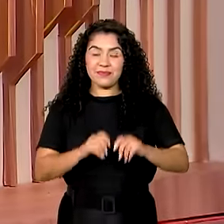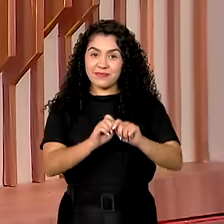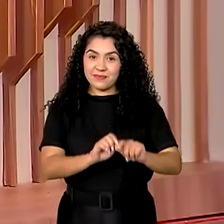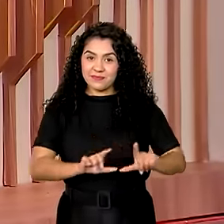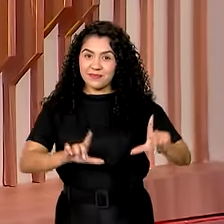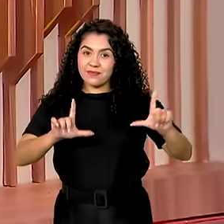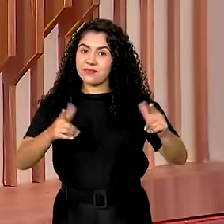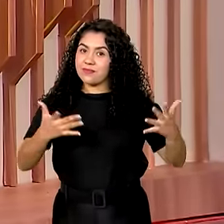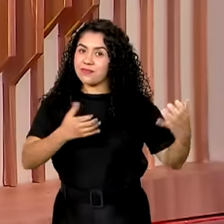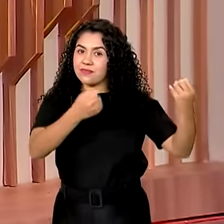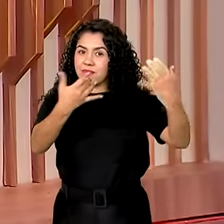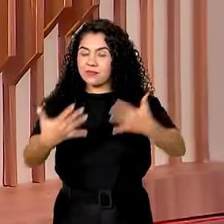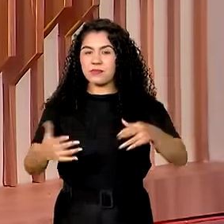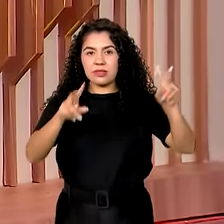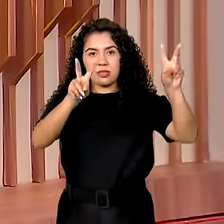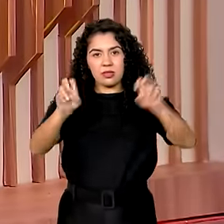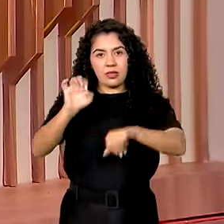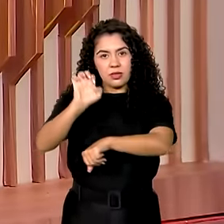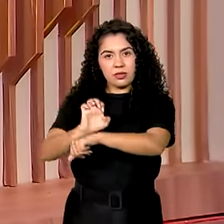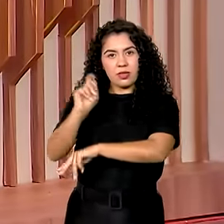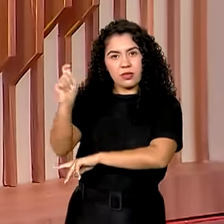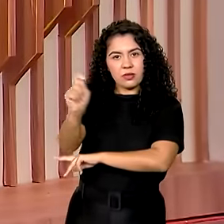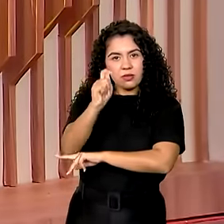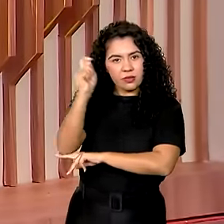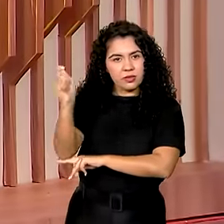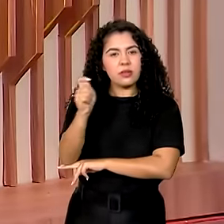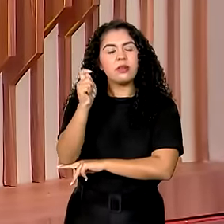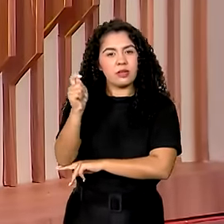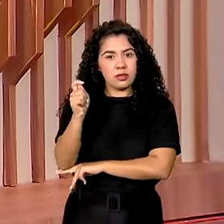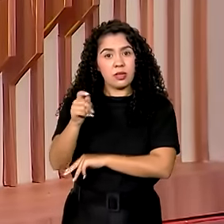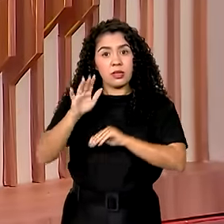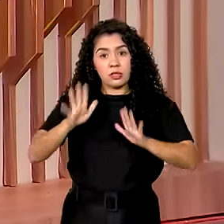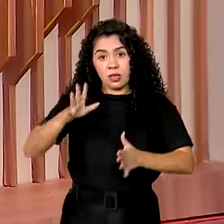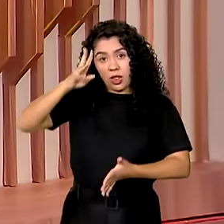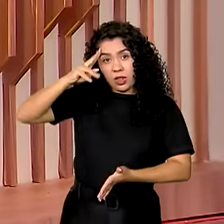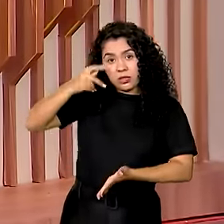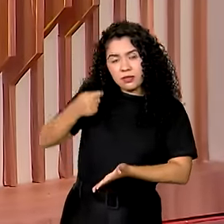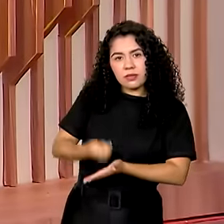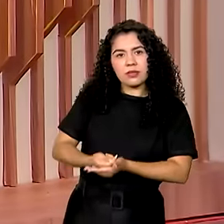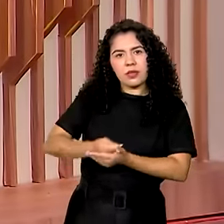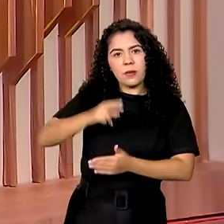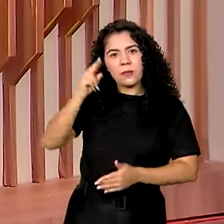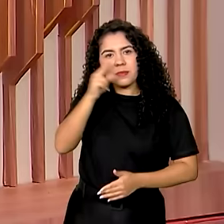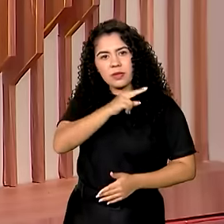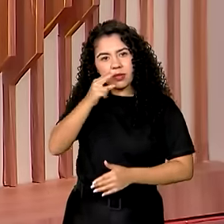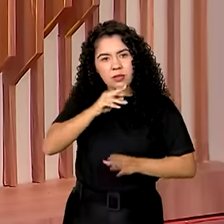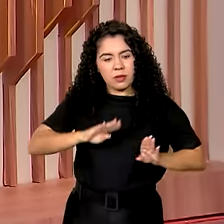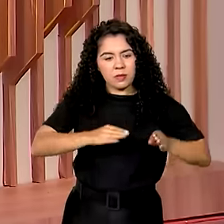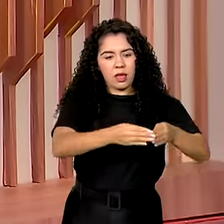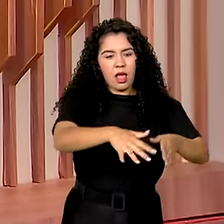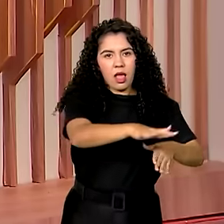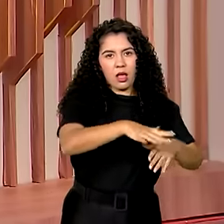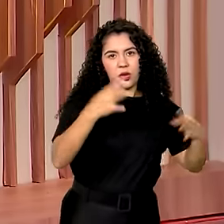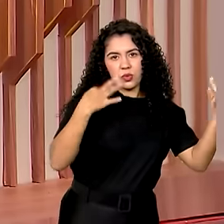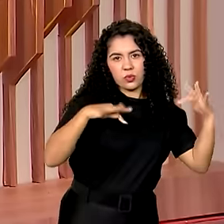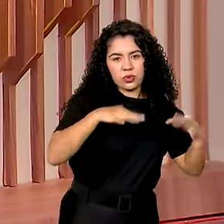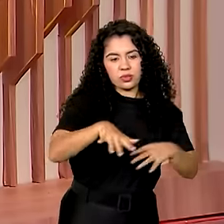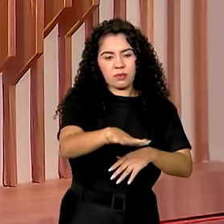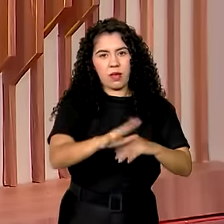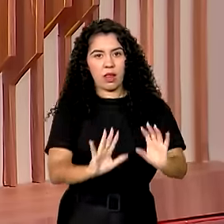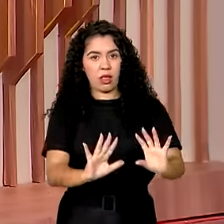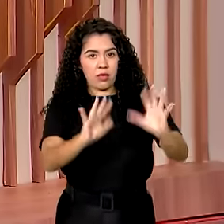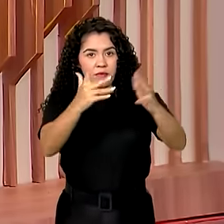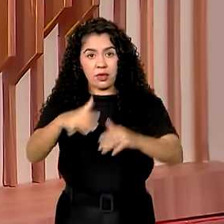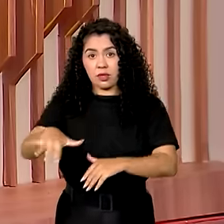Estamos de volta, vamos falar do Rio Grande do Sul. Foram estabelecidas medidas emergenciais para os setores de turismo, eventos e cultura